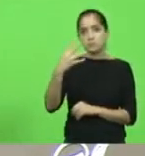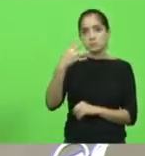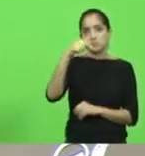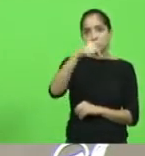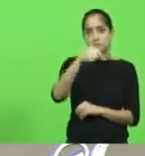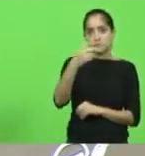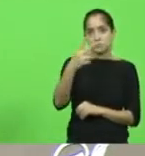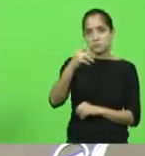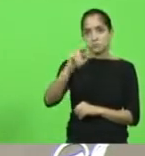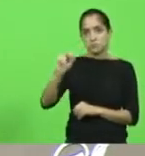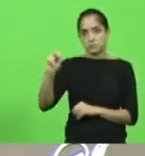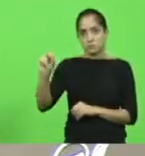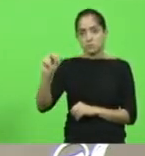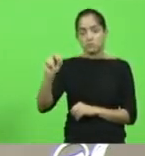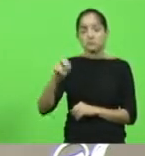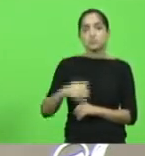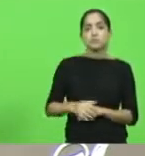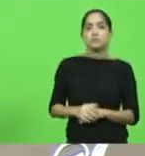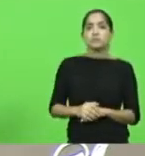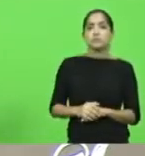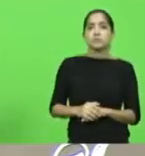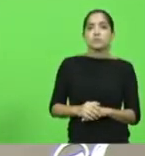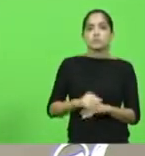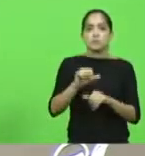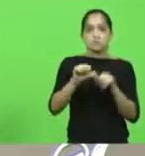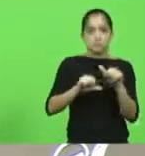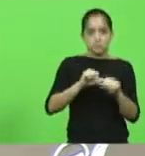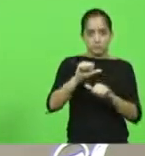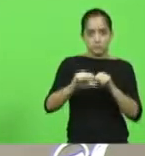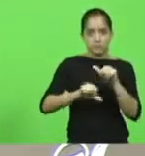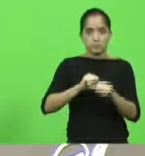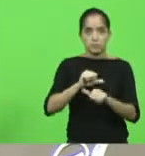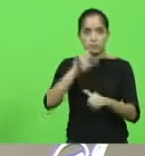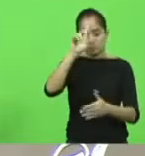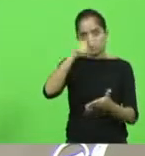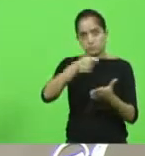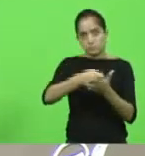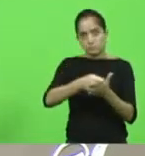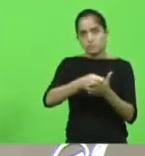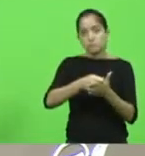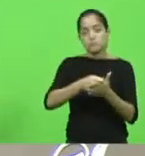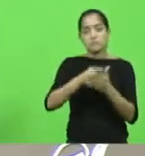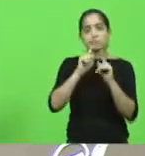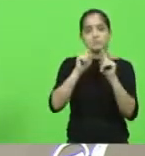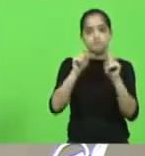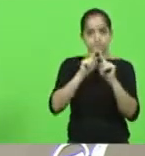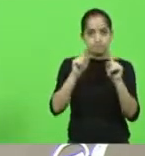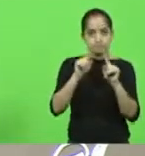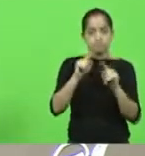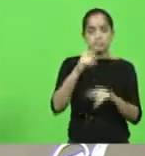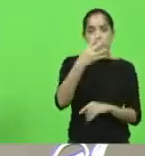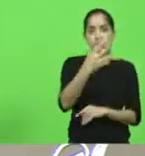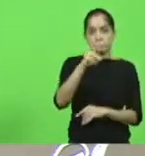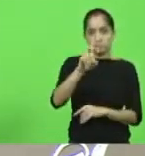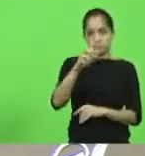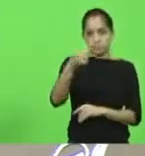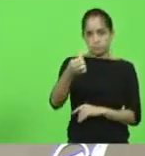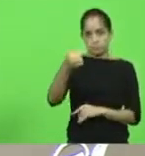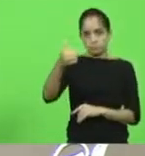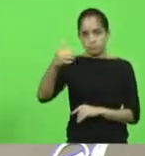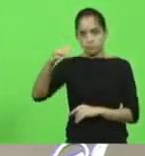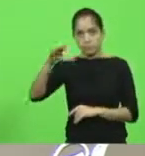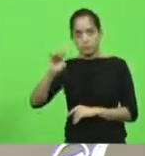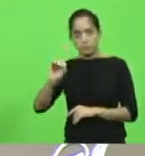barra SC, para o fim de adequá-las à decisão firmada nos autos da reclamação nº 45610, do